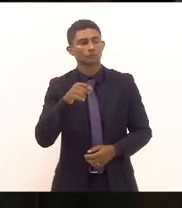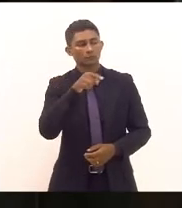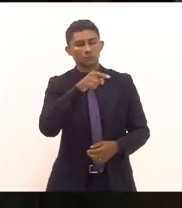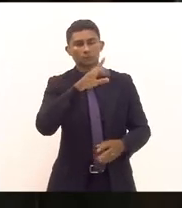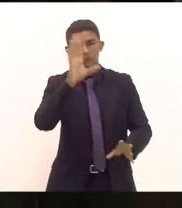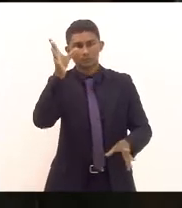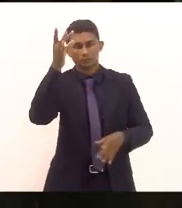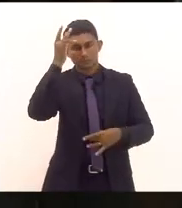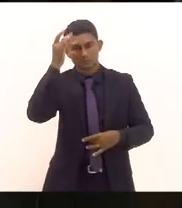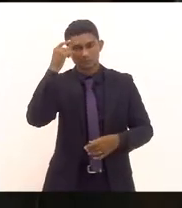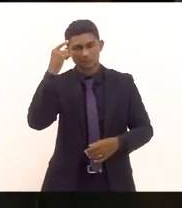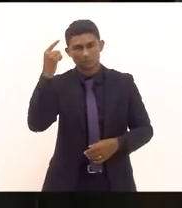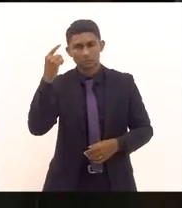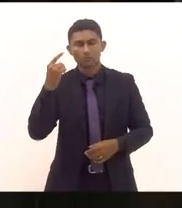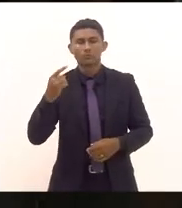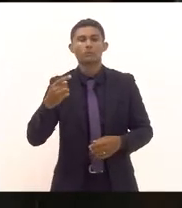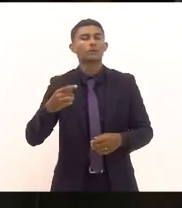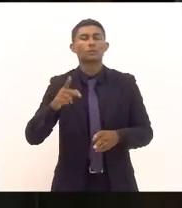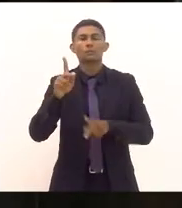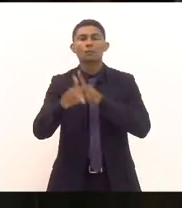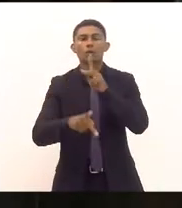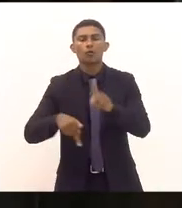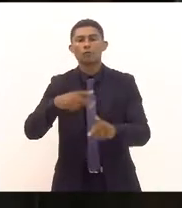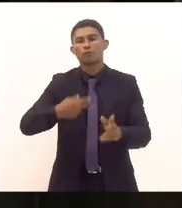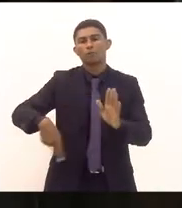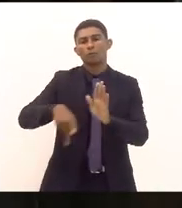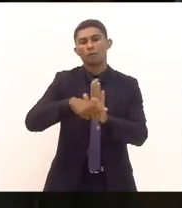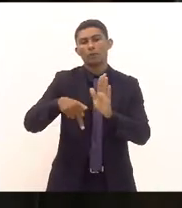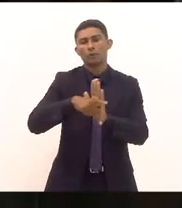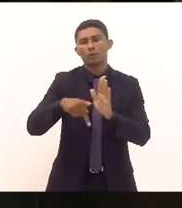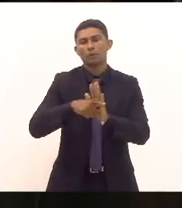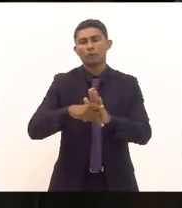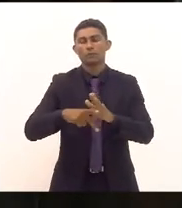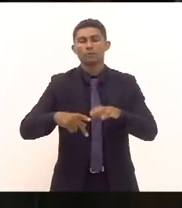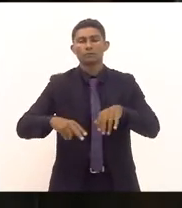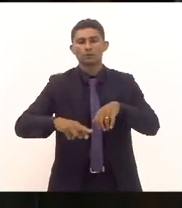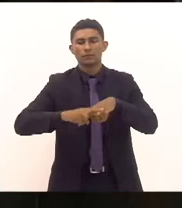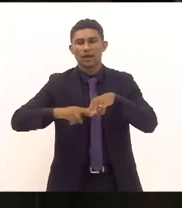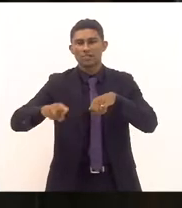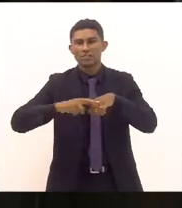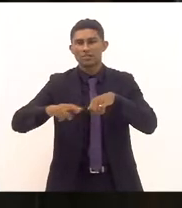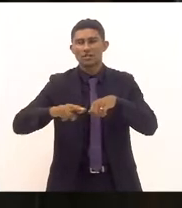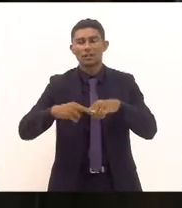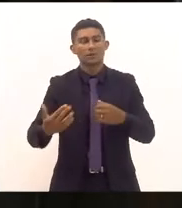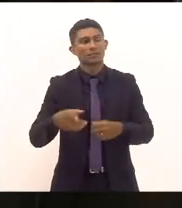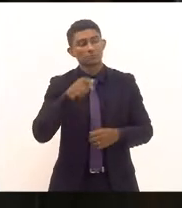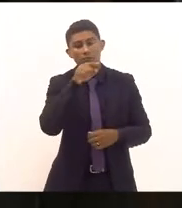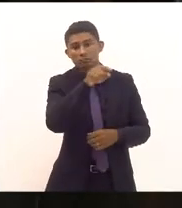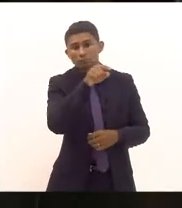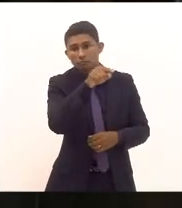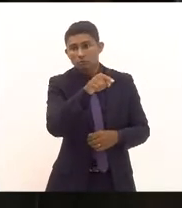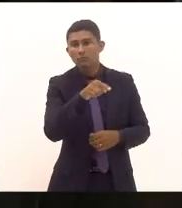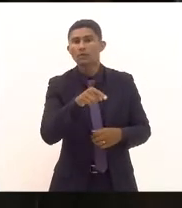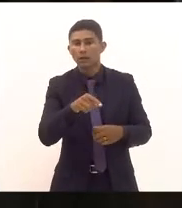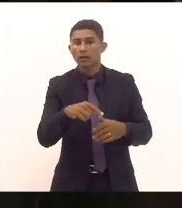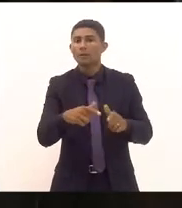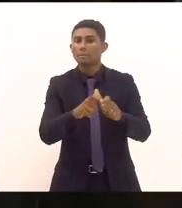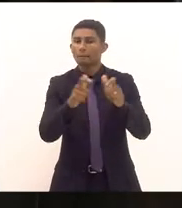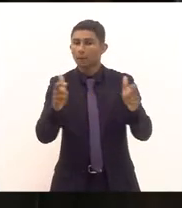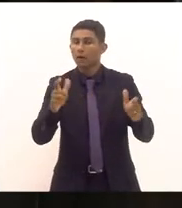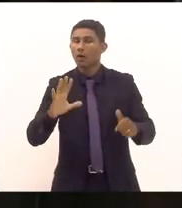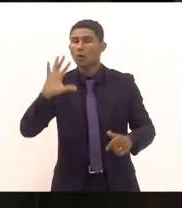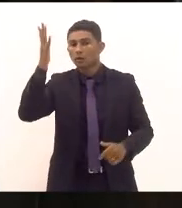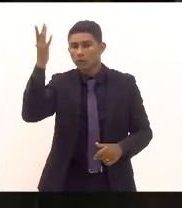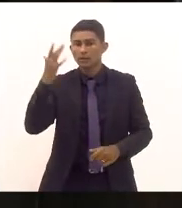de Emerson para o povo de Caxias que tem sido um dos municípios de maior incidência de racismo